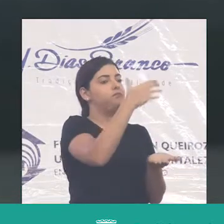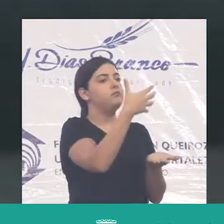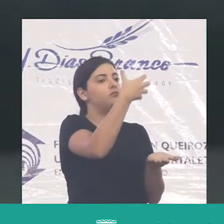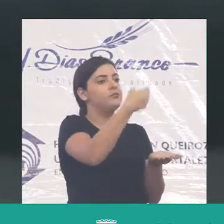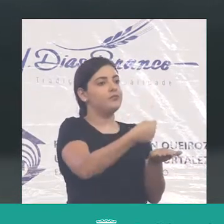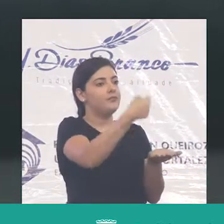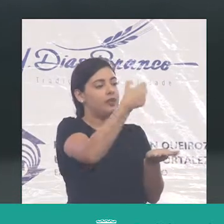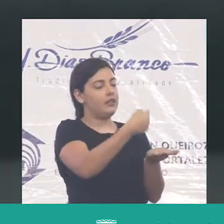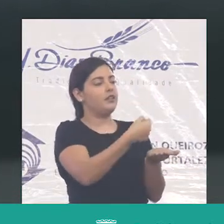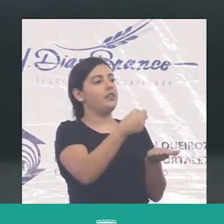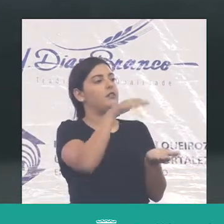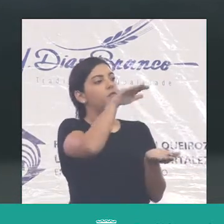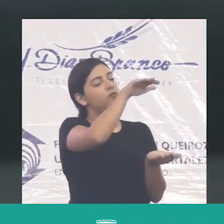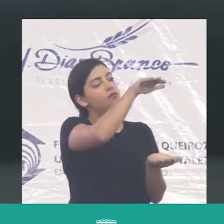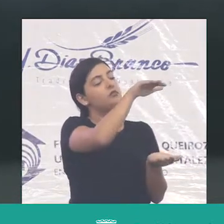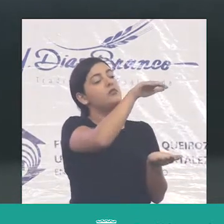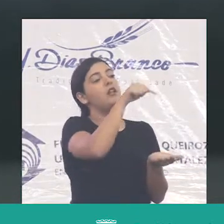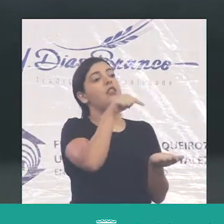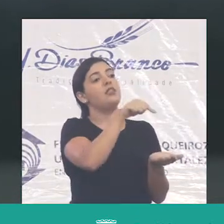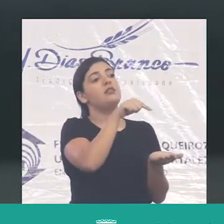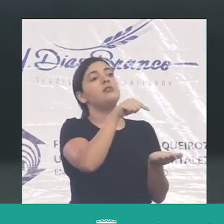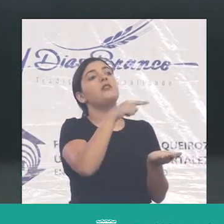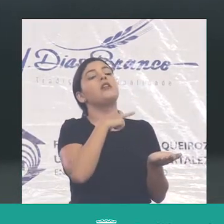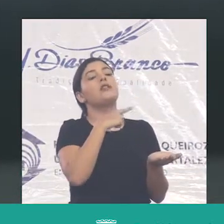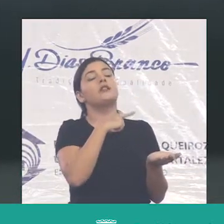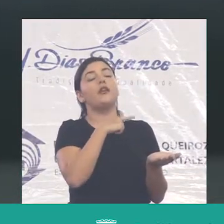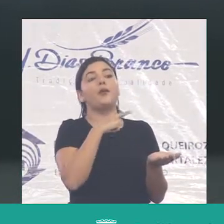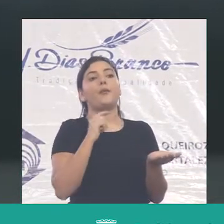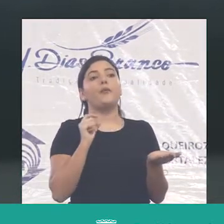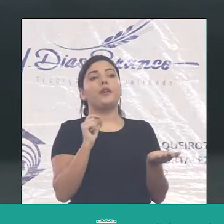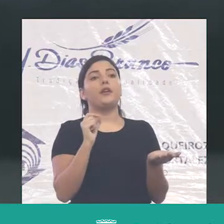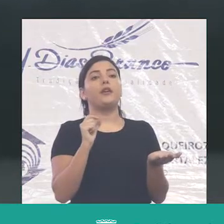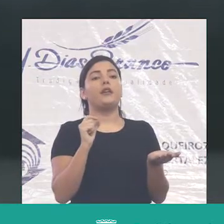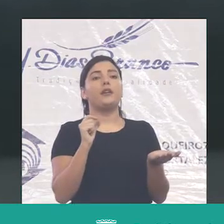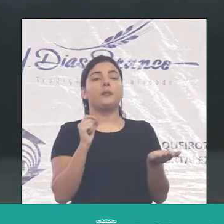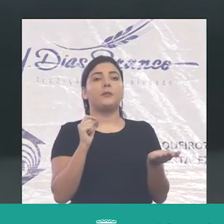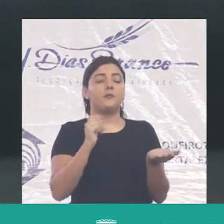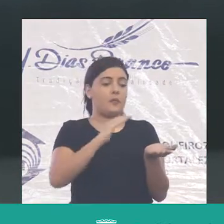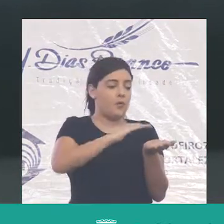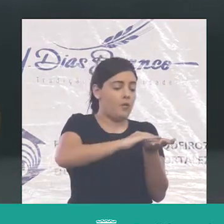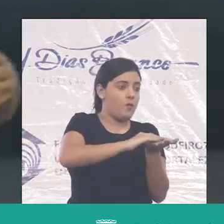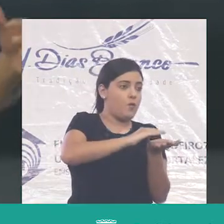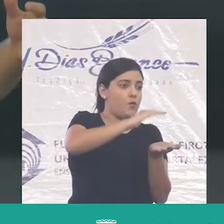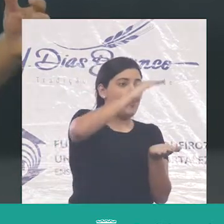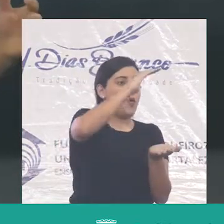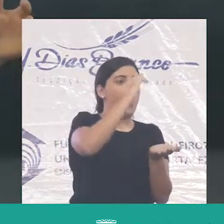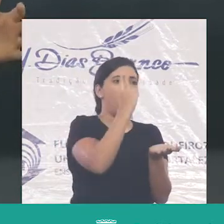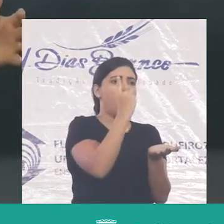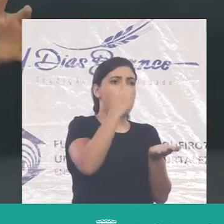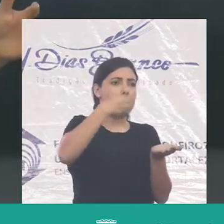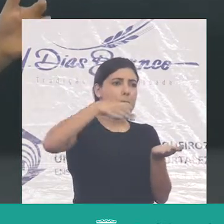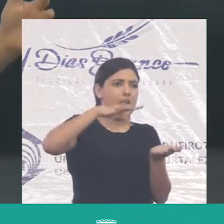leite. Aquela caixa tem alguma dimensão do tamanho de 1 metro?